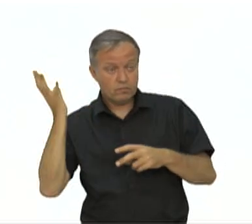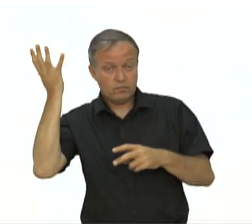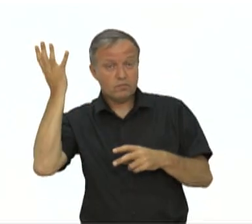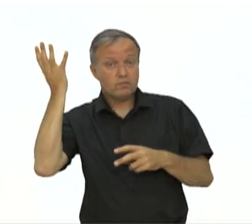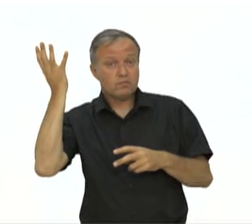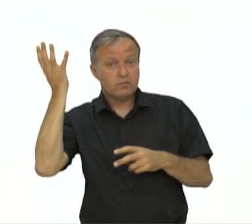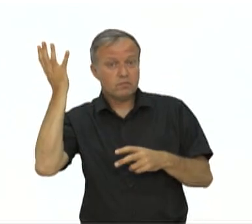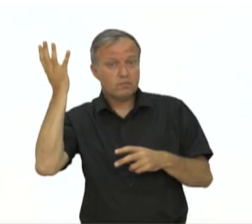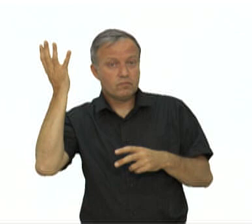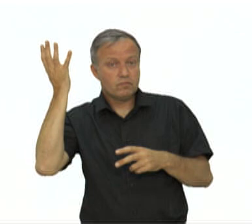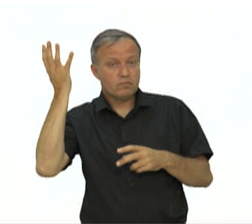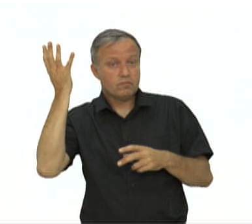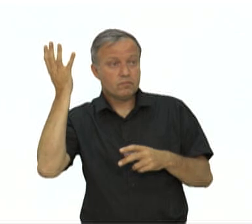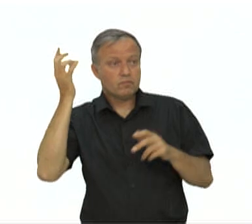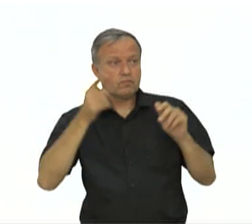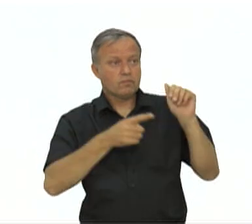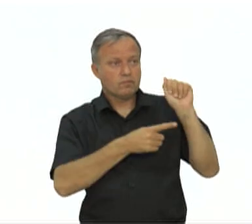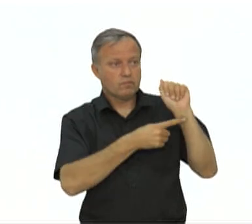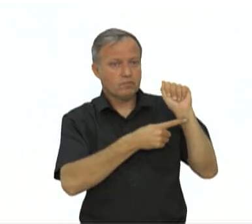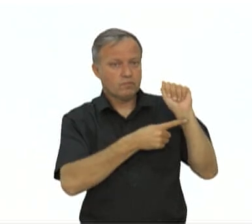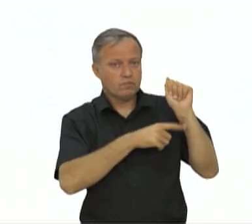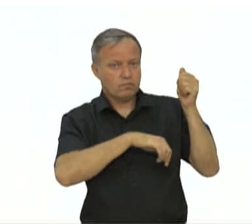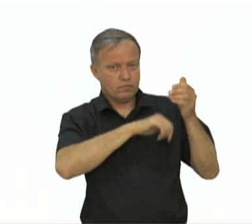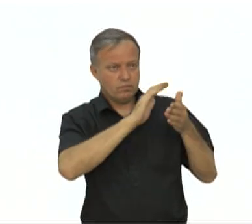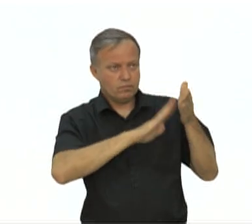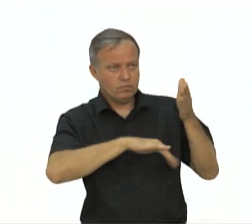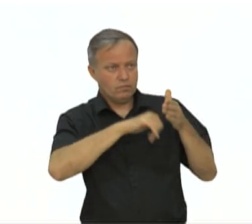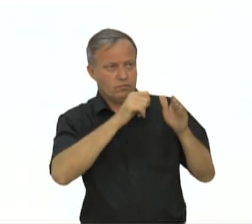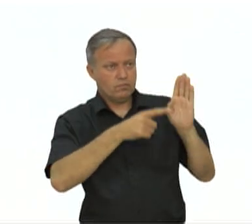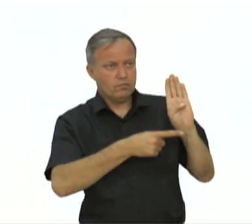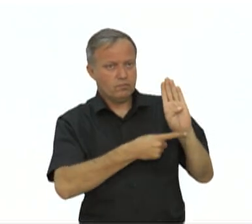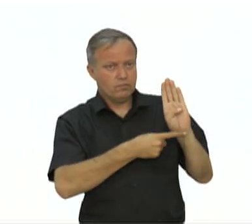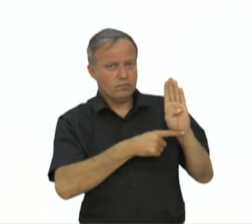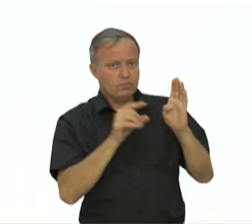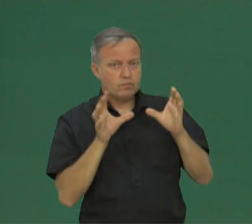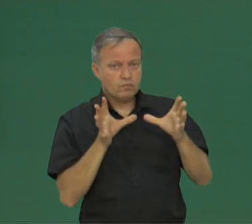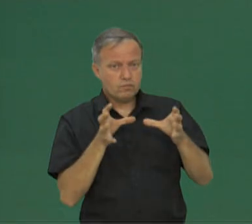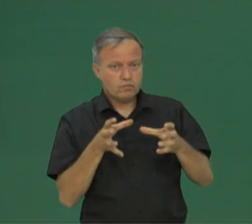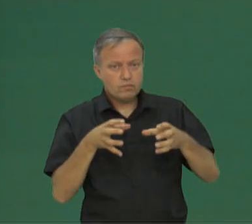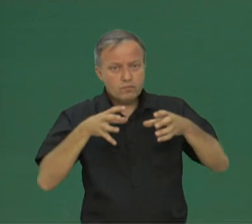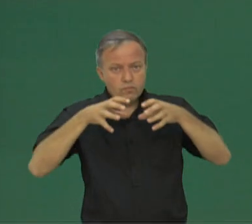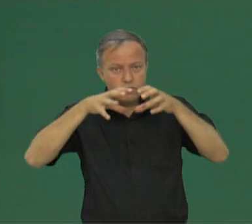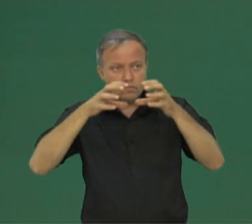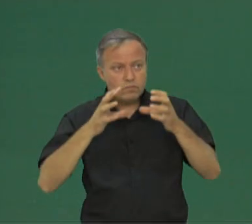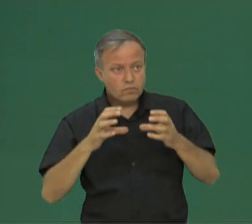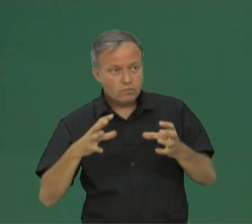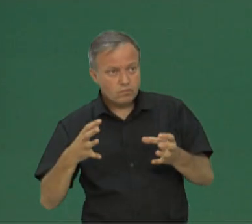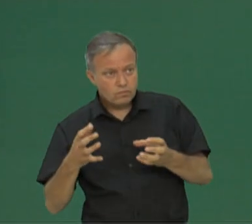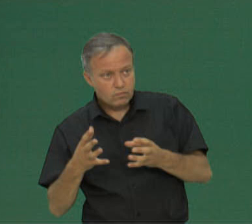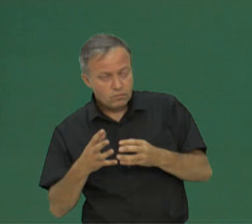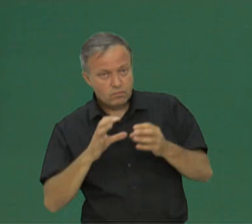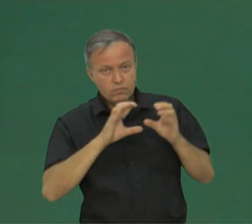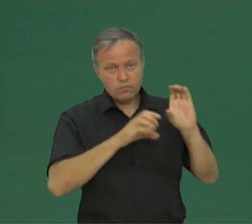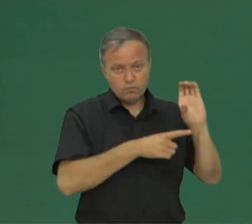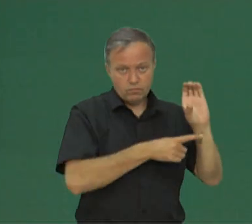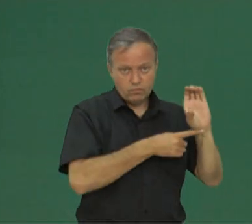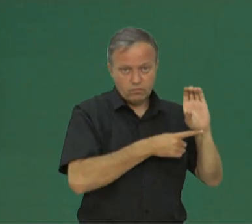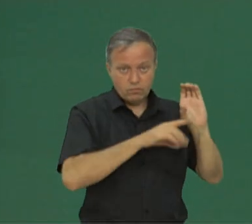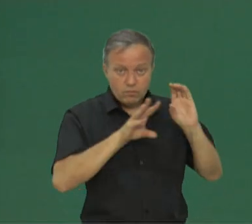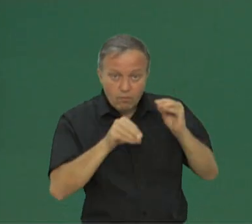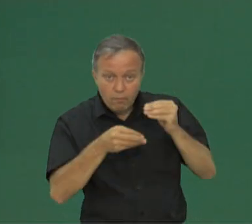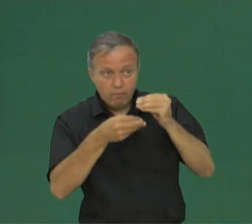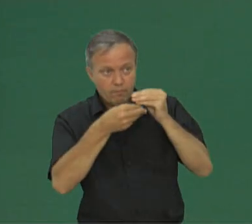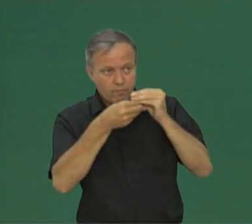artísticas através da letra A, pintura, letra B, escultura, letra C, instalação, letra